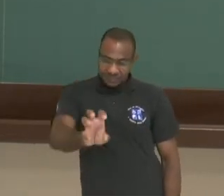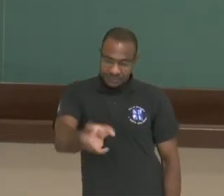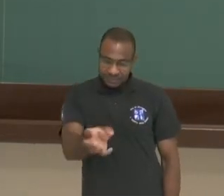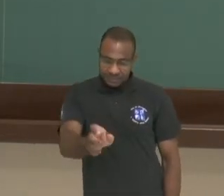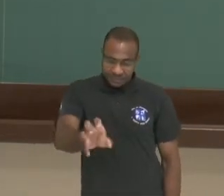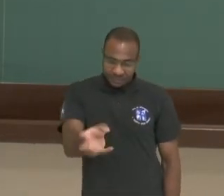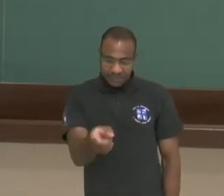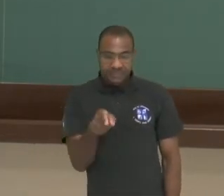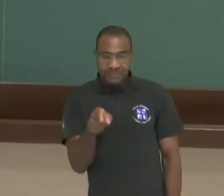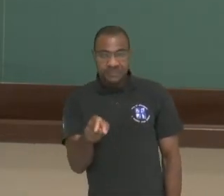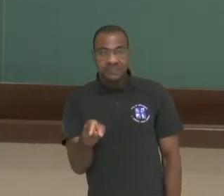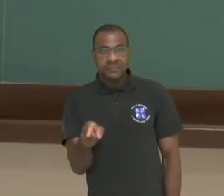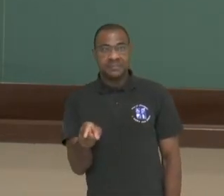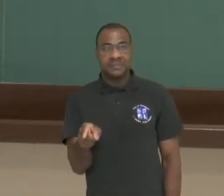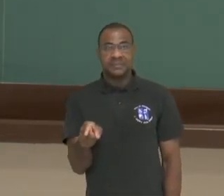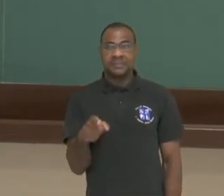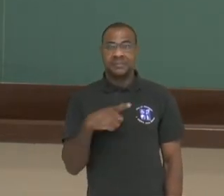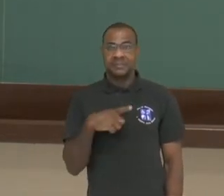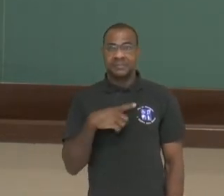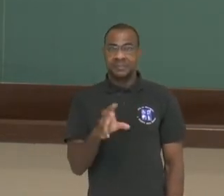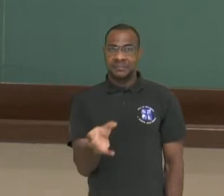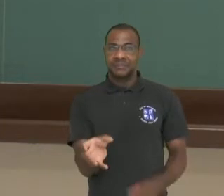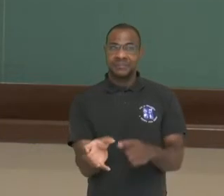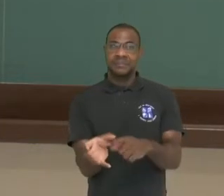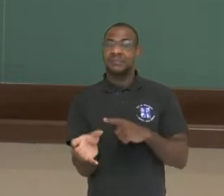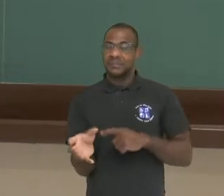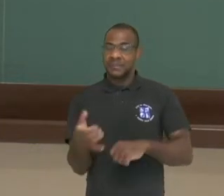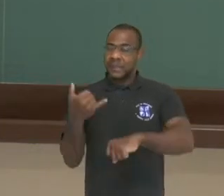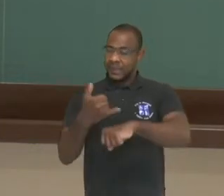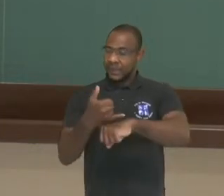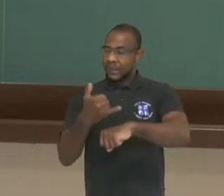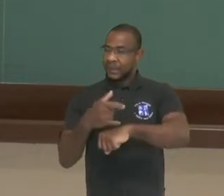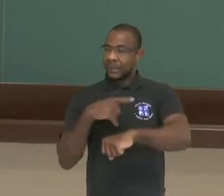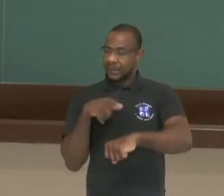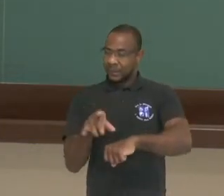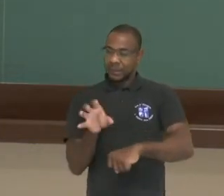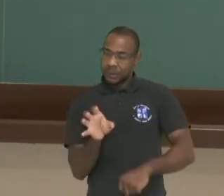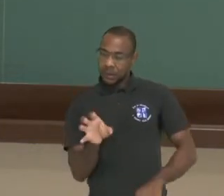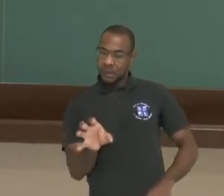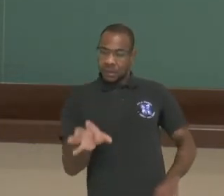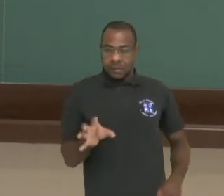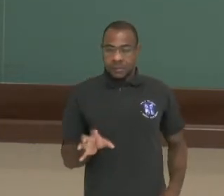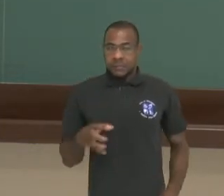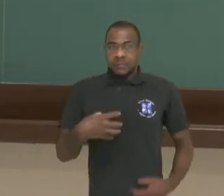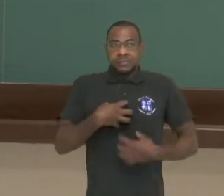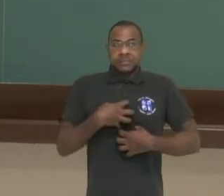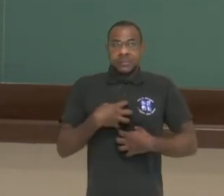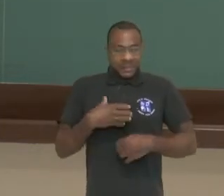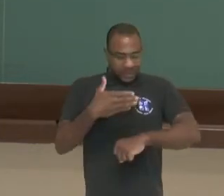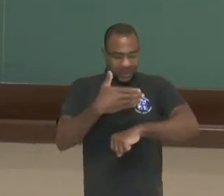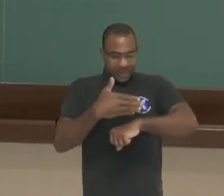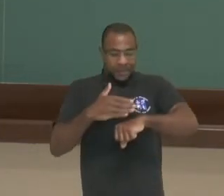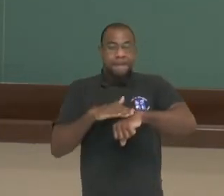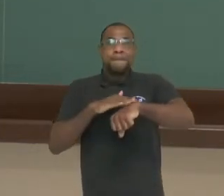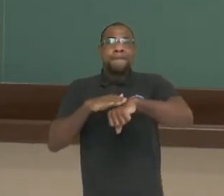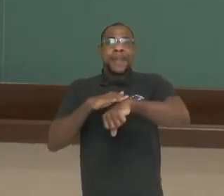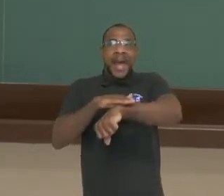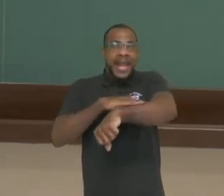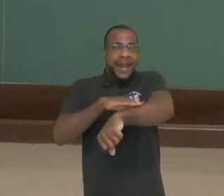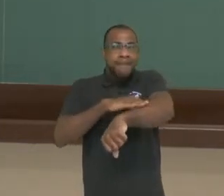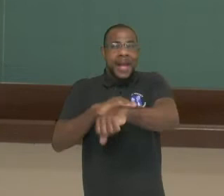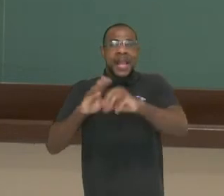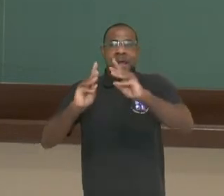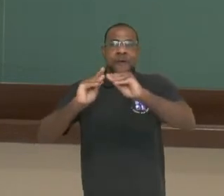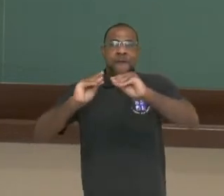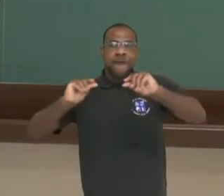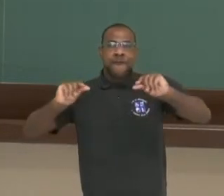aquele registro ali do chuveiro, ele geralmente é metal. Você tocou ali, tá com a pele bem fina, é uma pele fina,